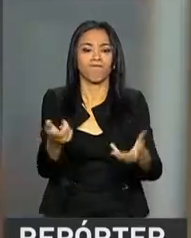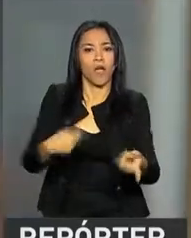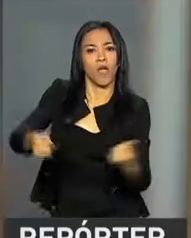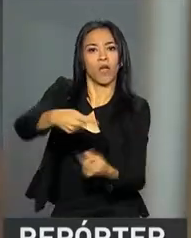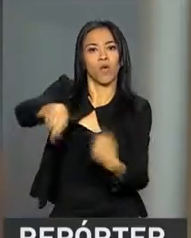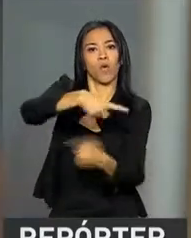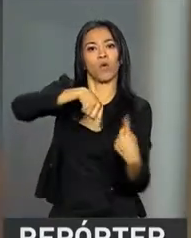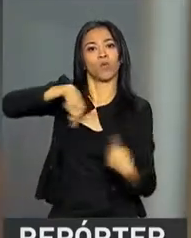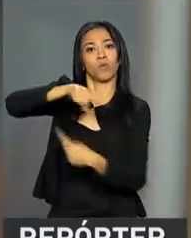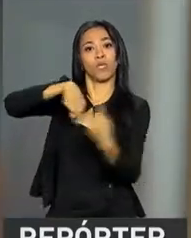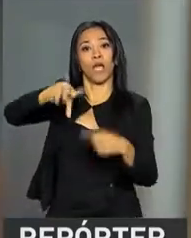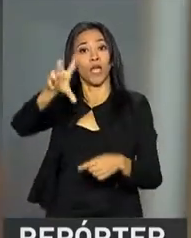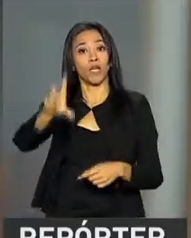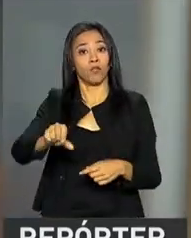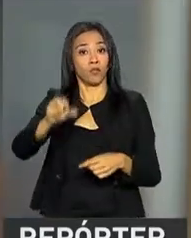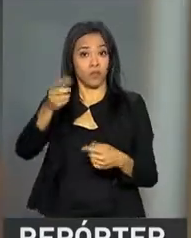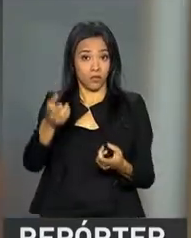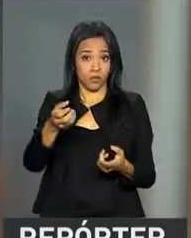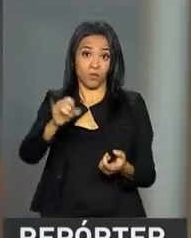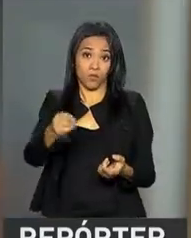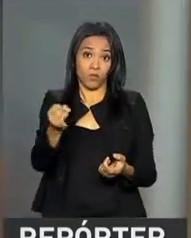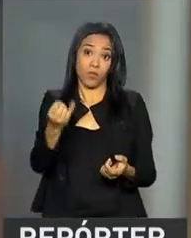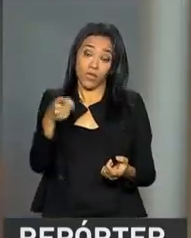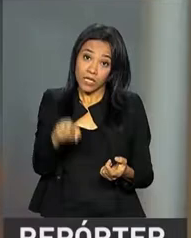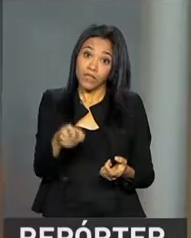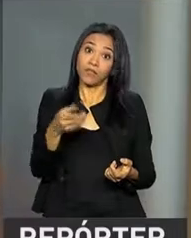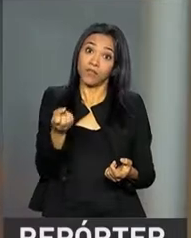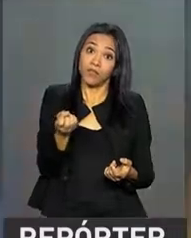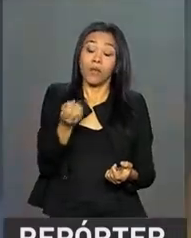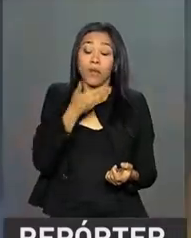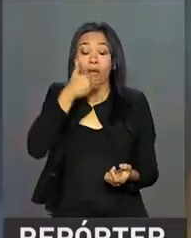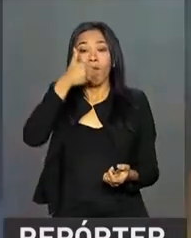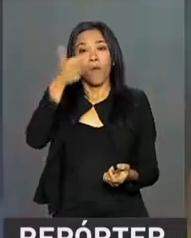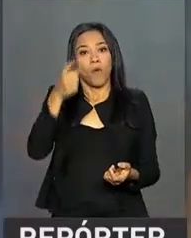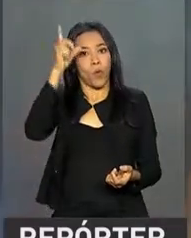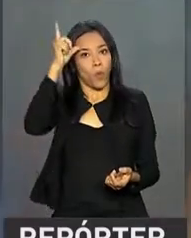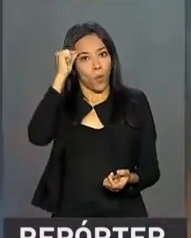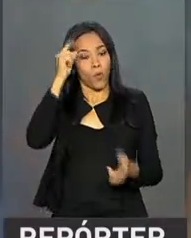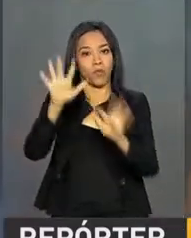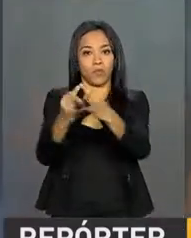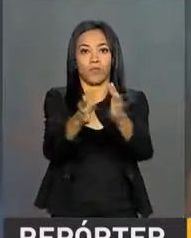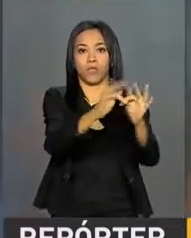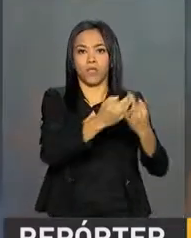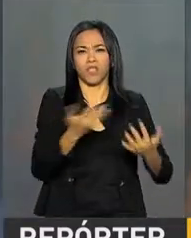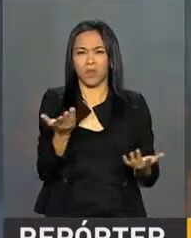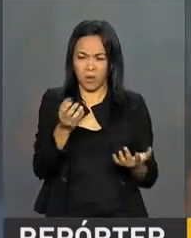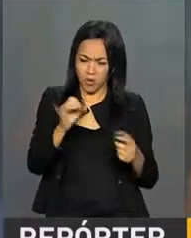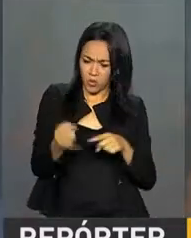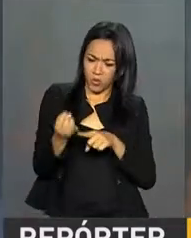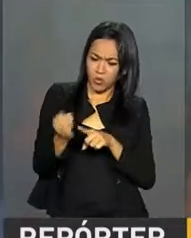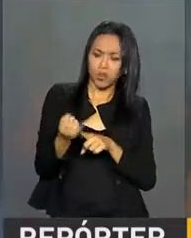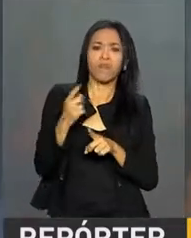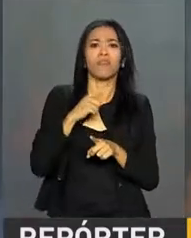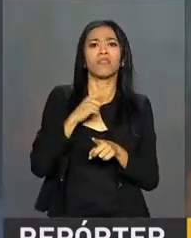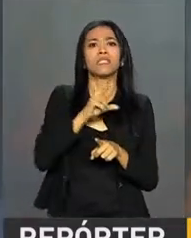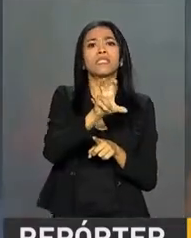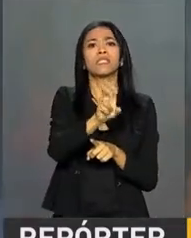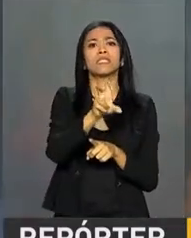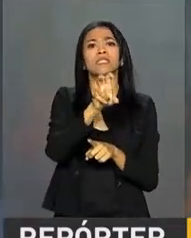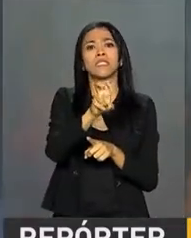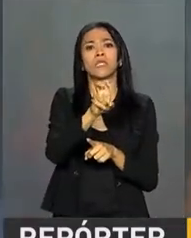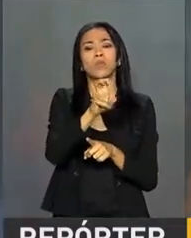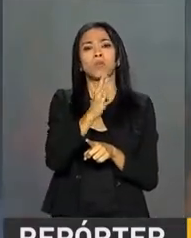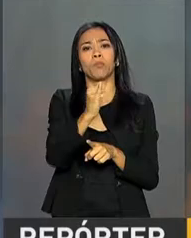das taxas libera espaço no orçamento das famílias ao invés de pagar juros as pessoas vão ter 5 bilhões de reais a mais